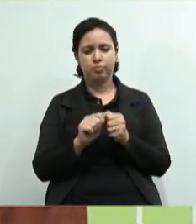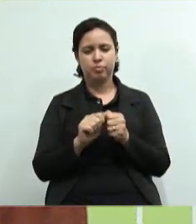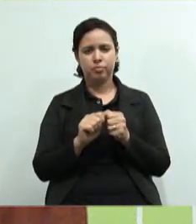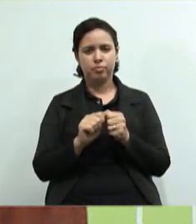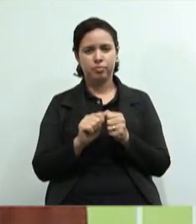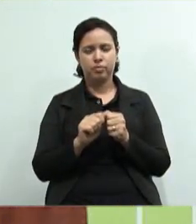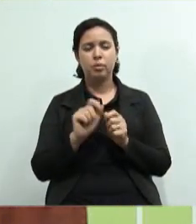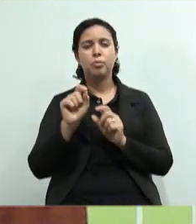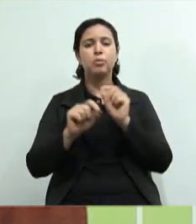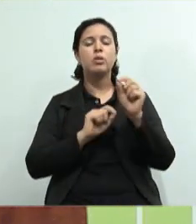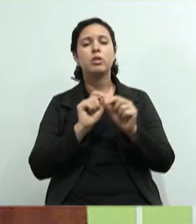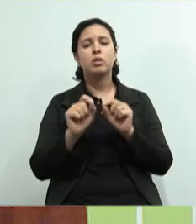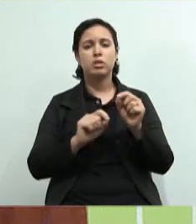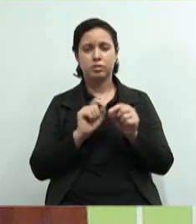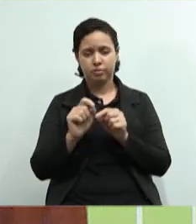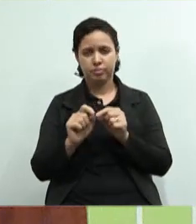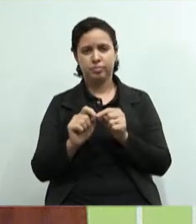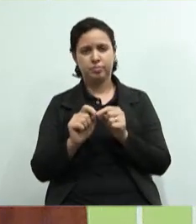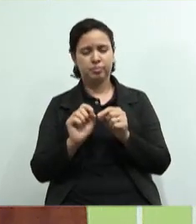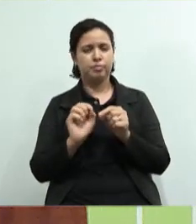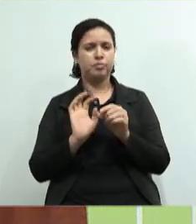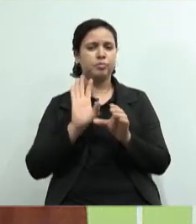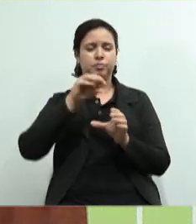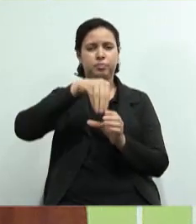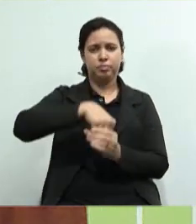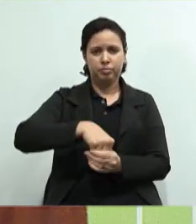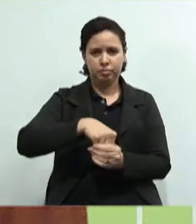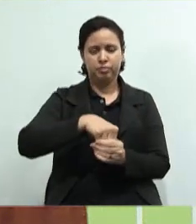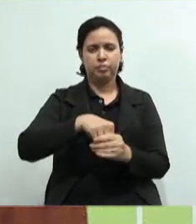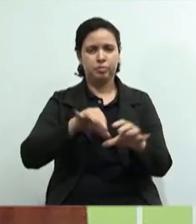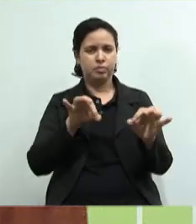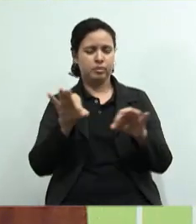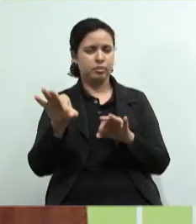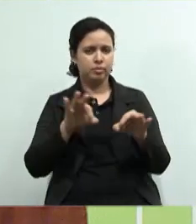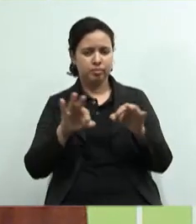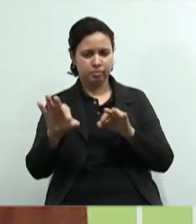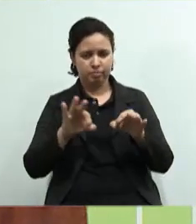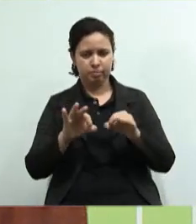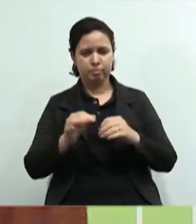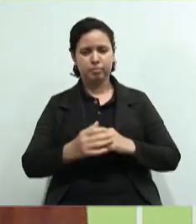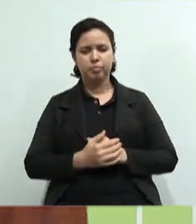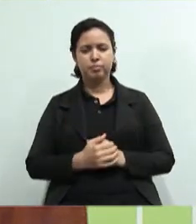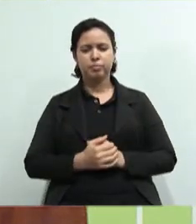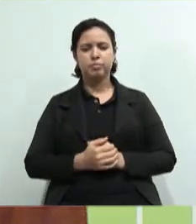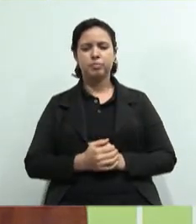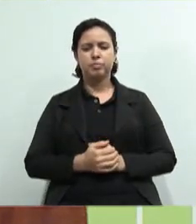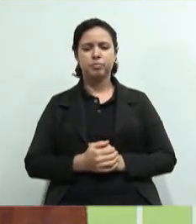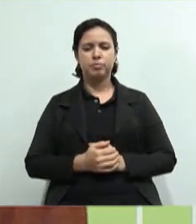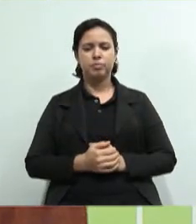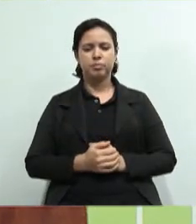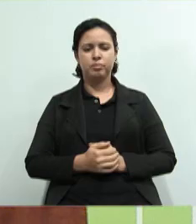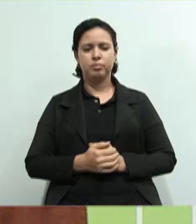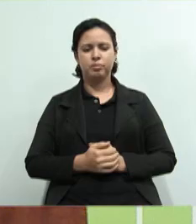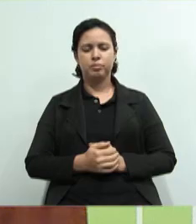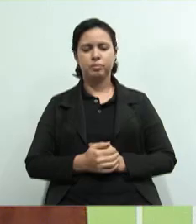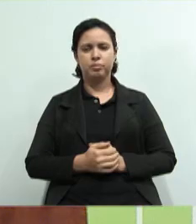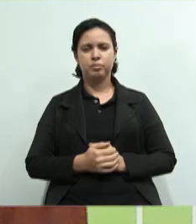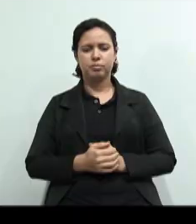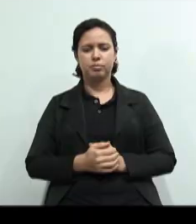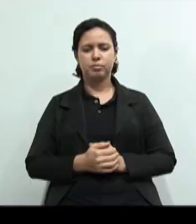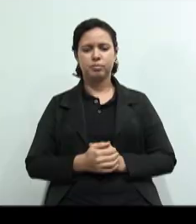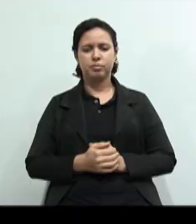O que vai ser executado em cima do que foi planejado, ok? Vamos em frente.